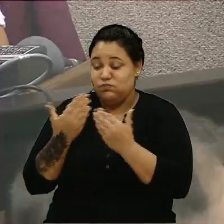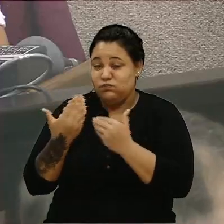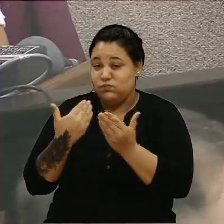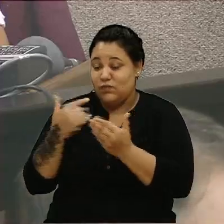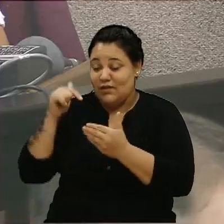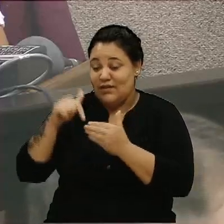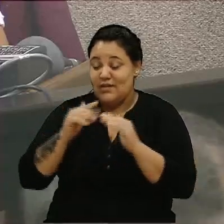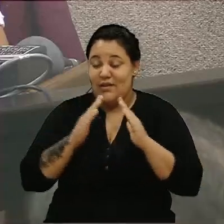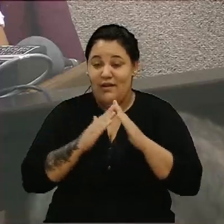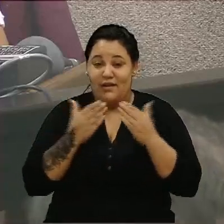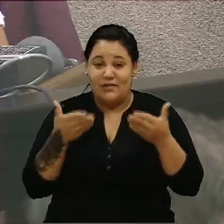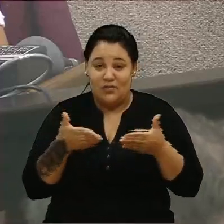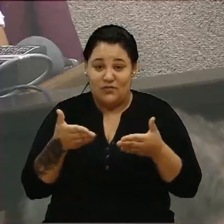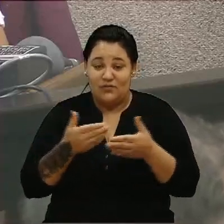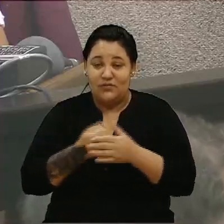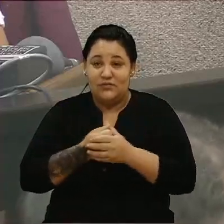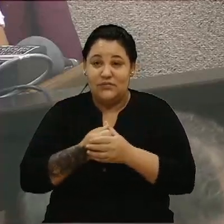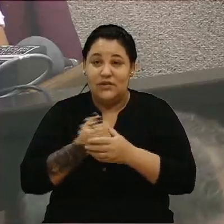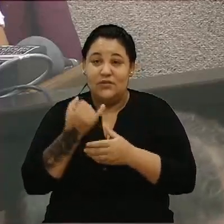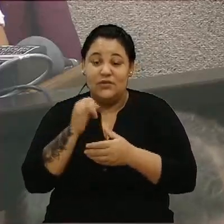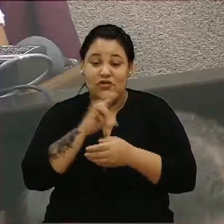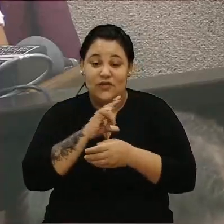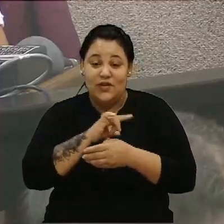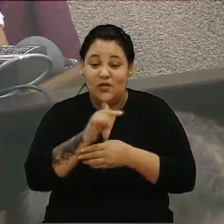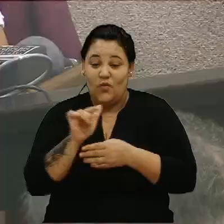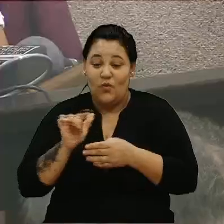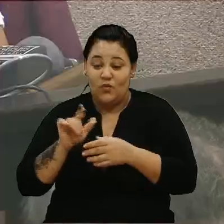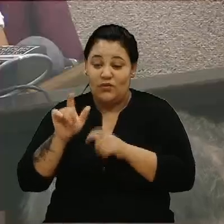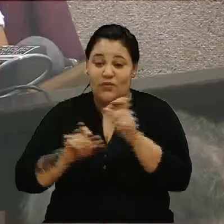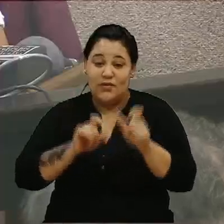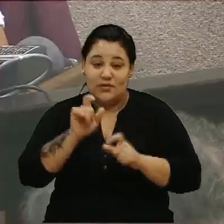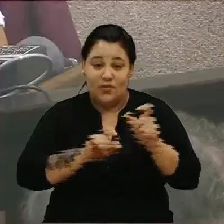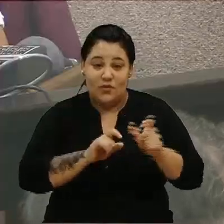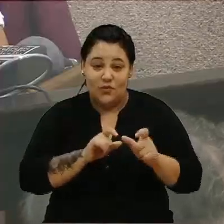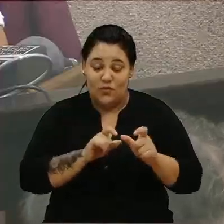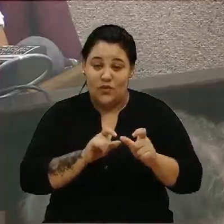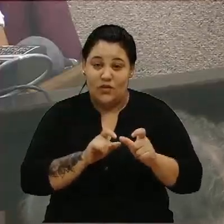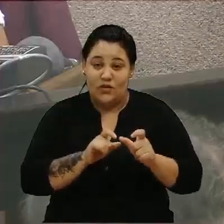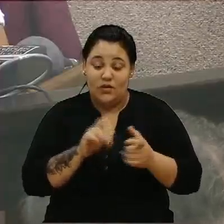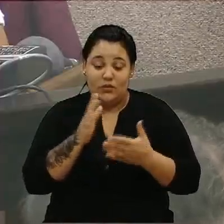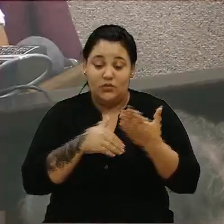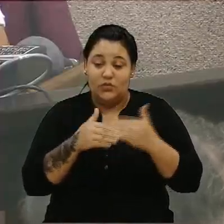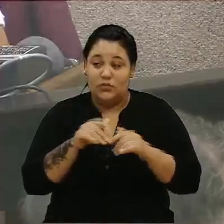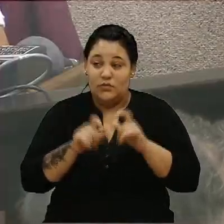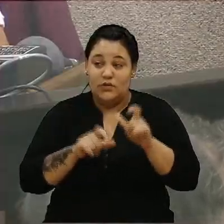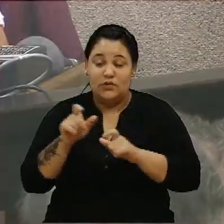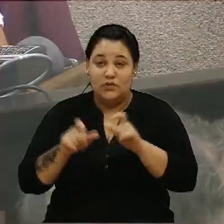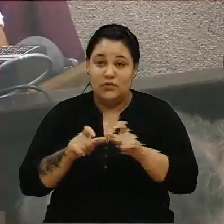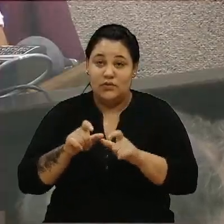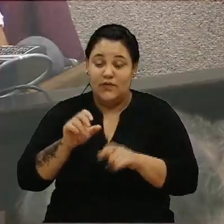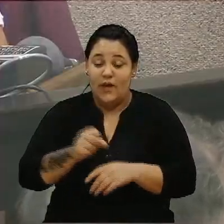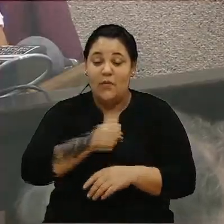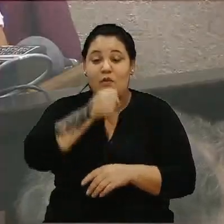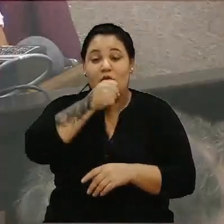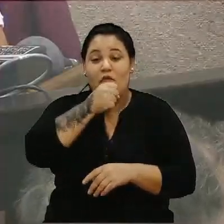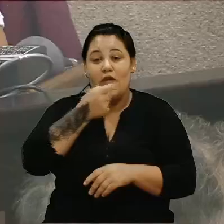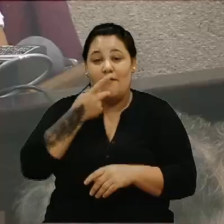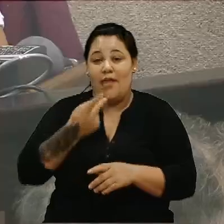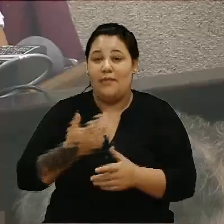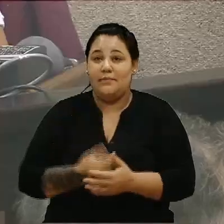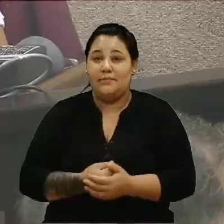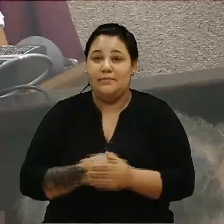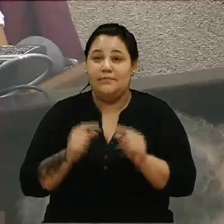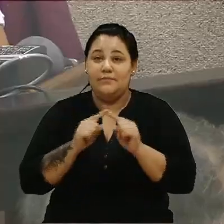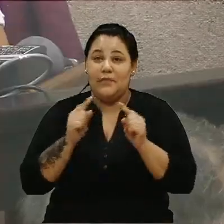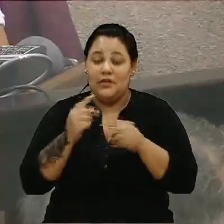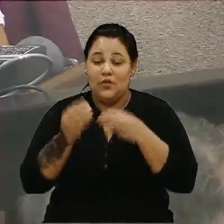Né? Então, se tivesse vindo de qualquer outra pessoa, daqui a pouco todo mundo que se levantasse para o microfone ia falar. Mas como vem